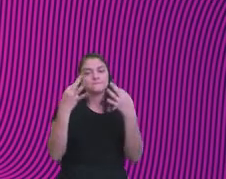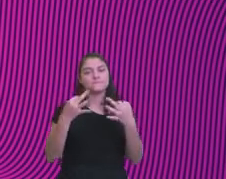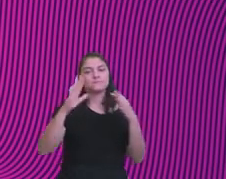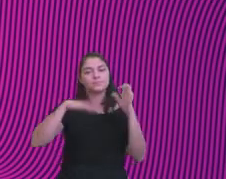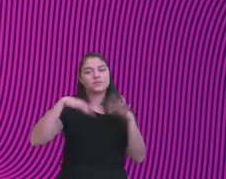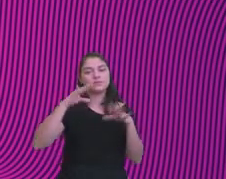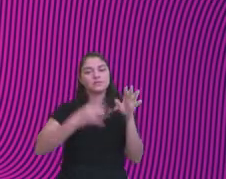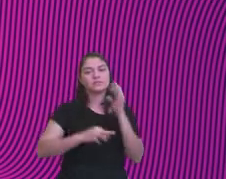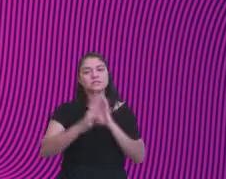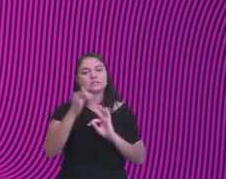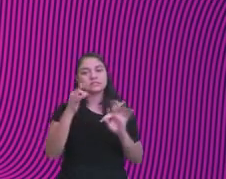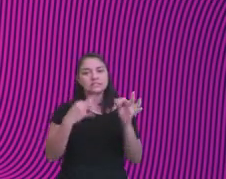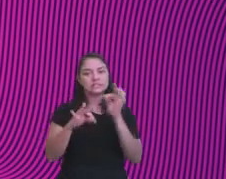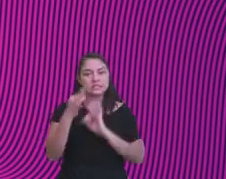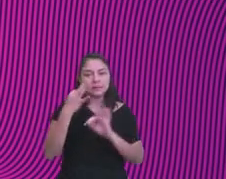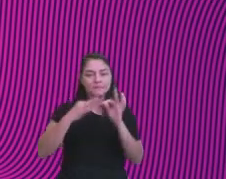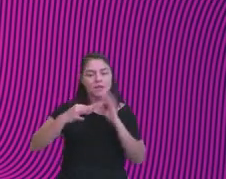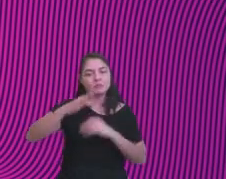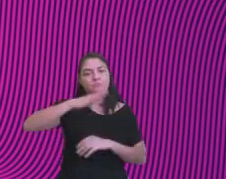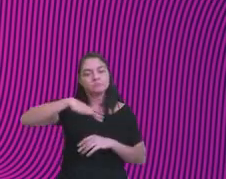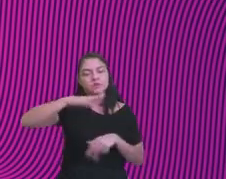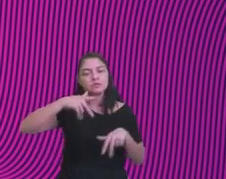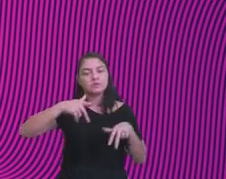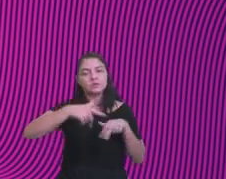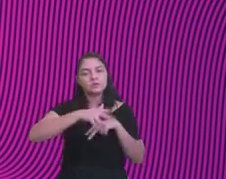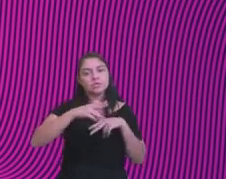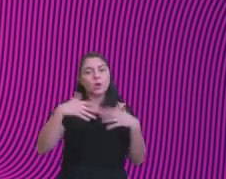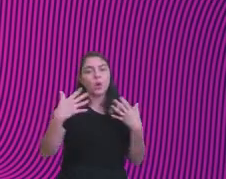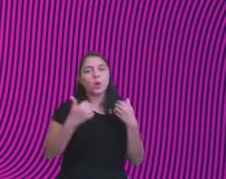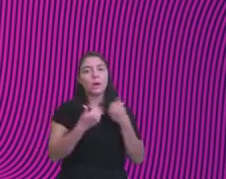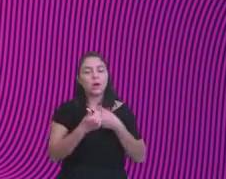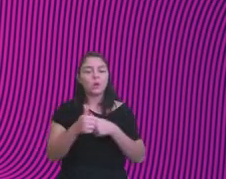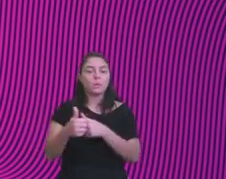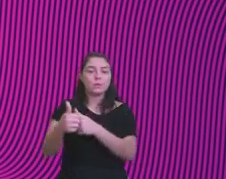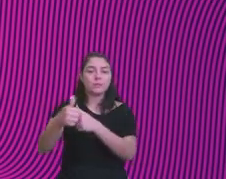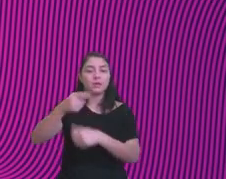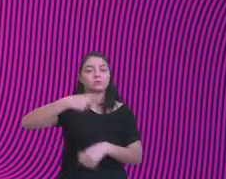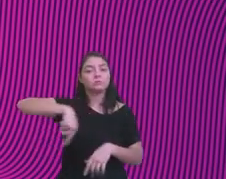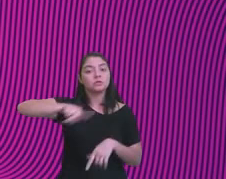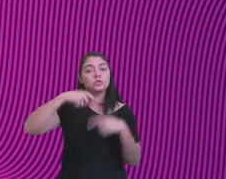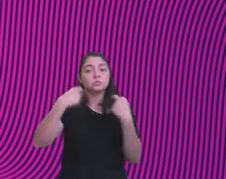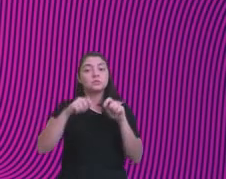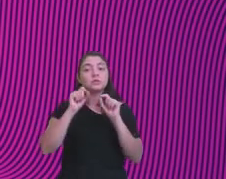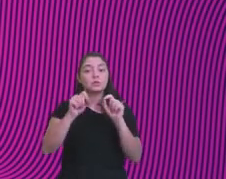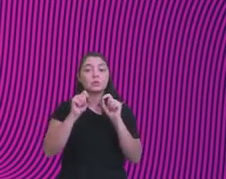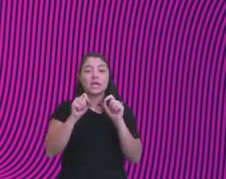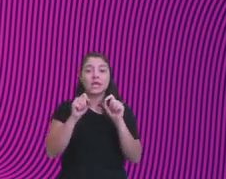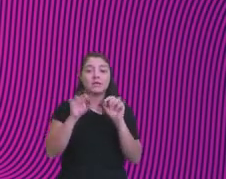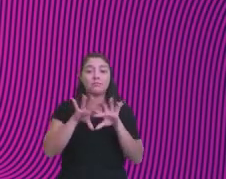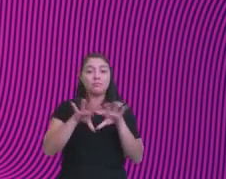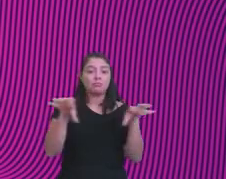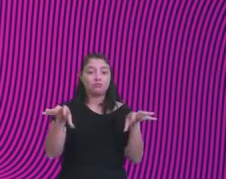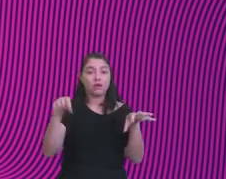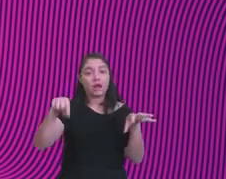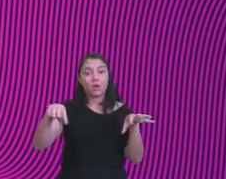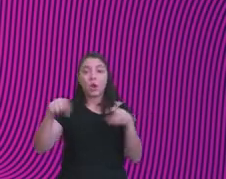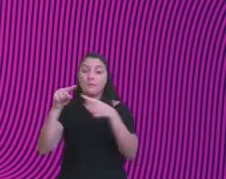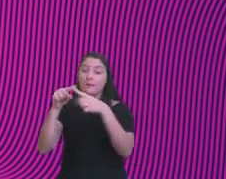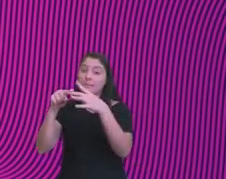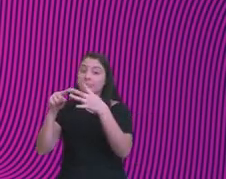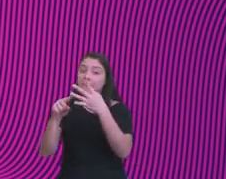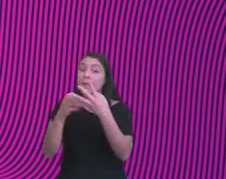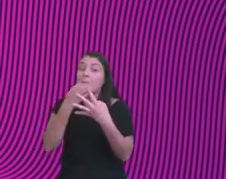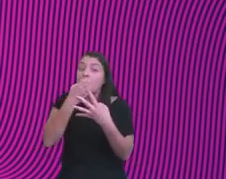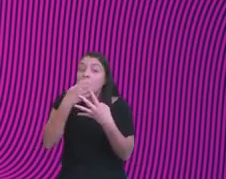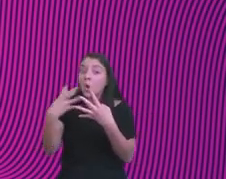tratamento cirúrgico ou um tratamento de acompanhamento, a gente tem que dividir prós e contras com o paciente. E quando a